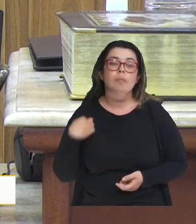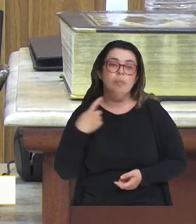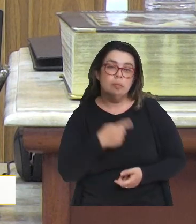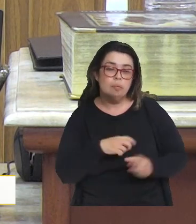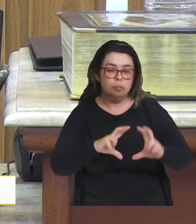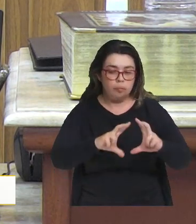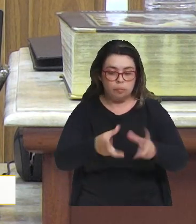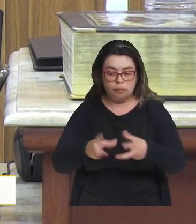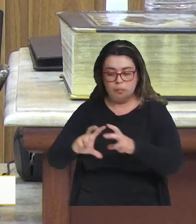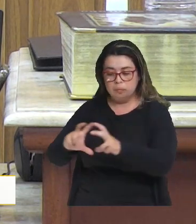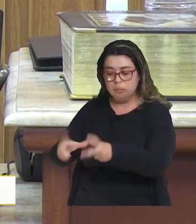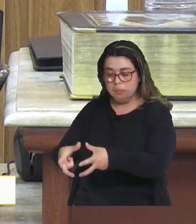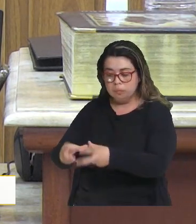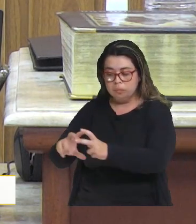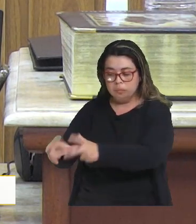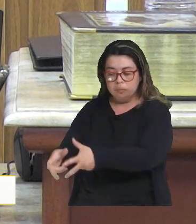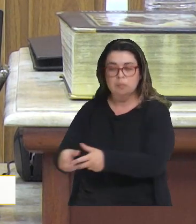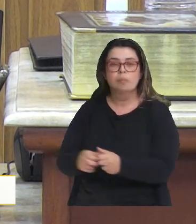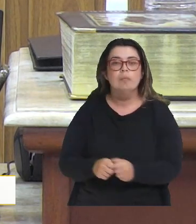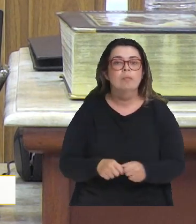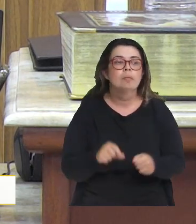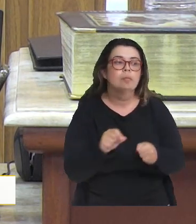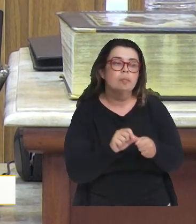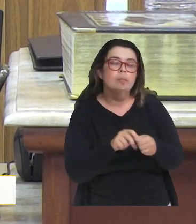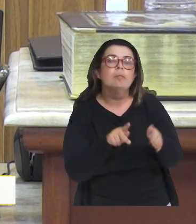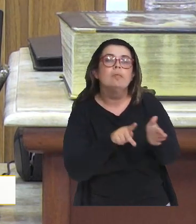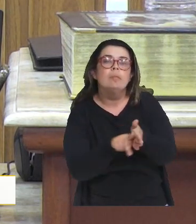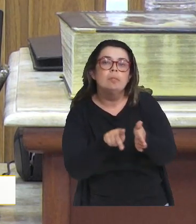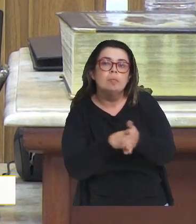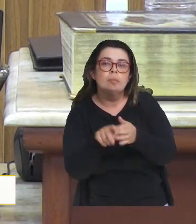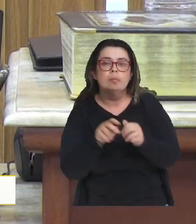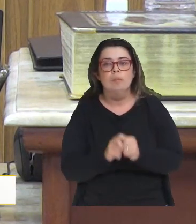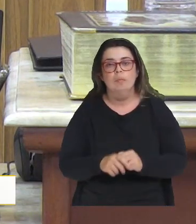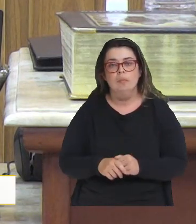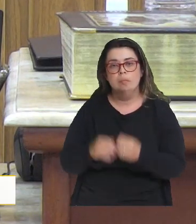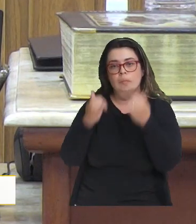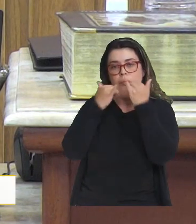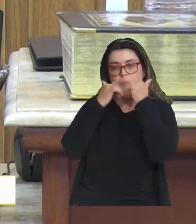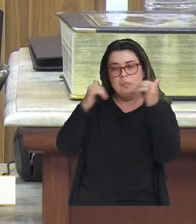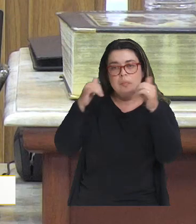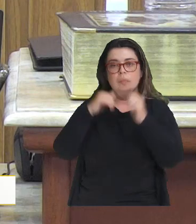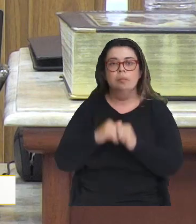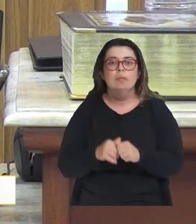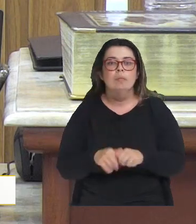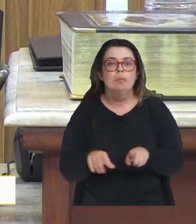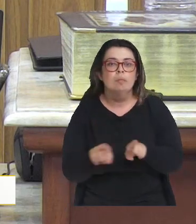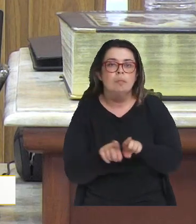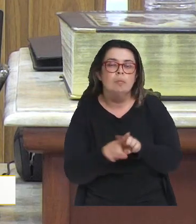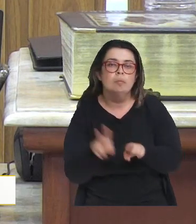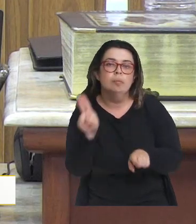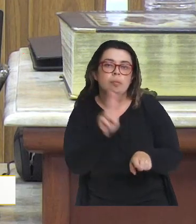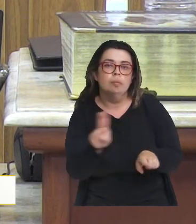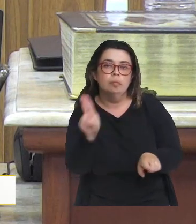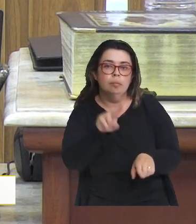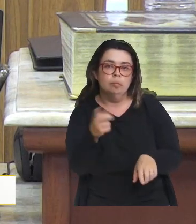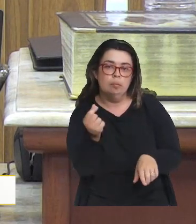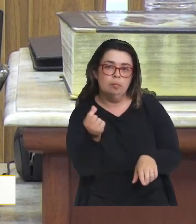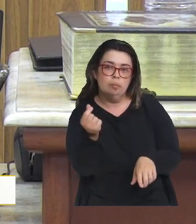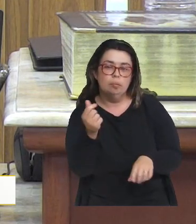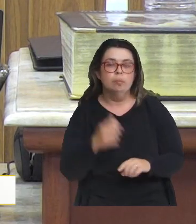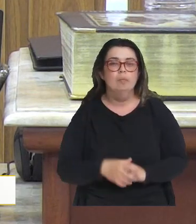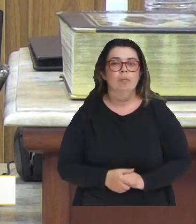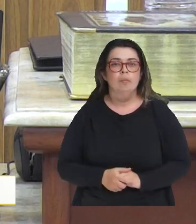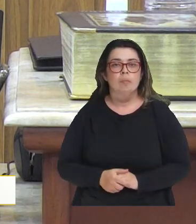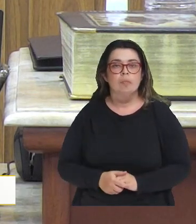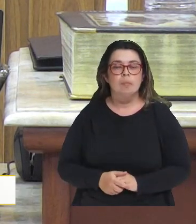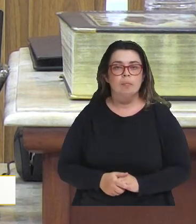Finanças, fizemos aí um requerimento solicitando informações quanto à aplicabilidade desse orçamento, dessa verba.